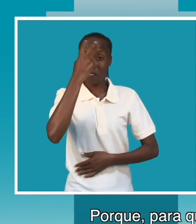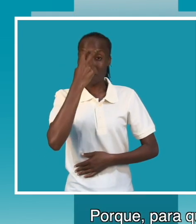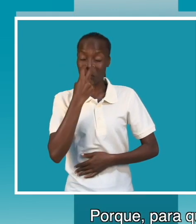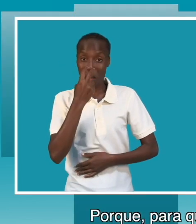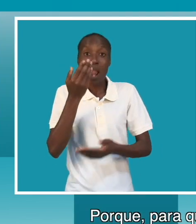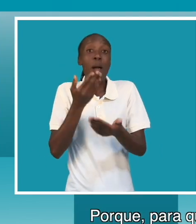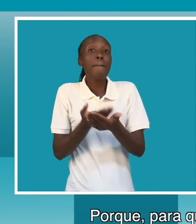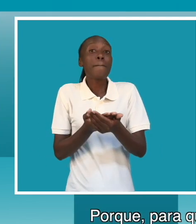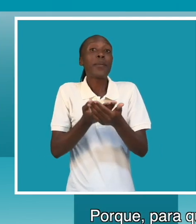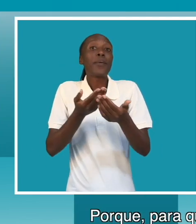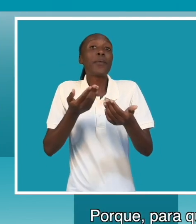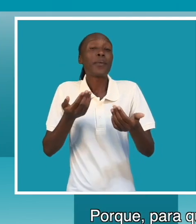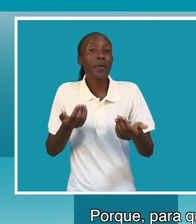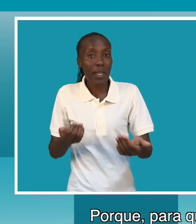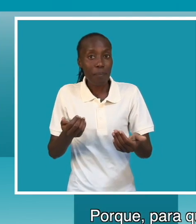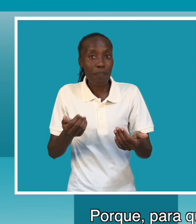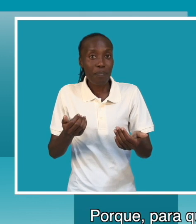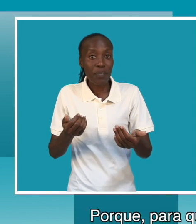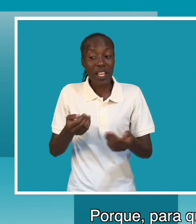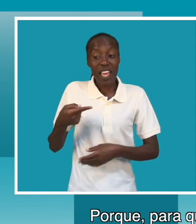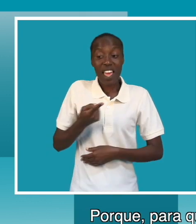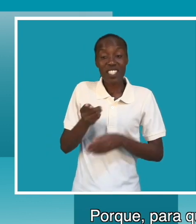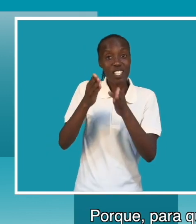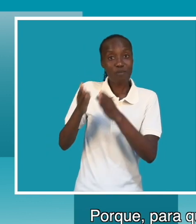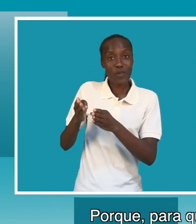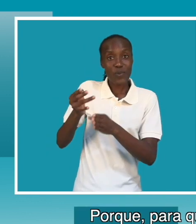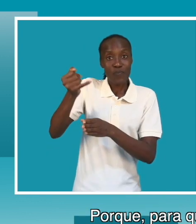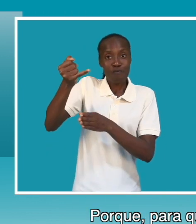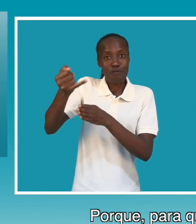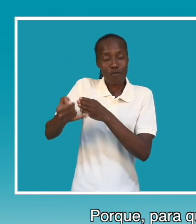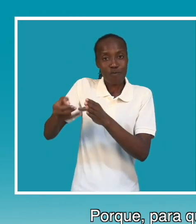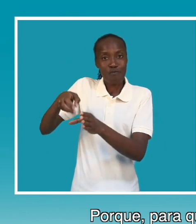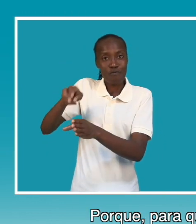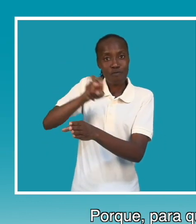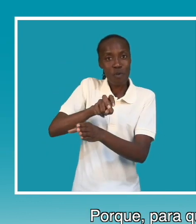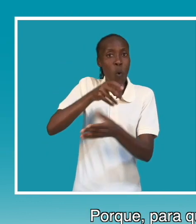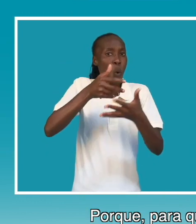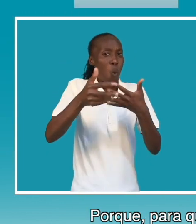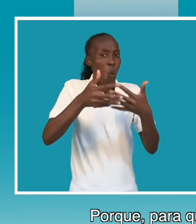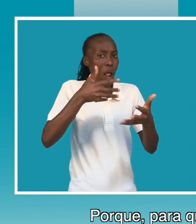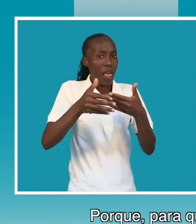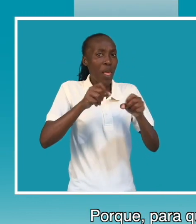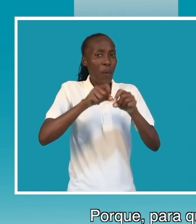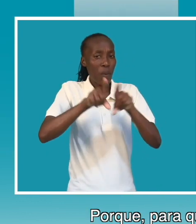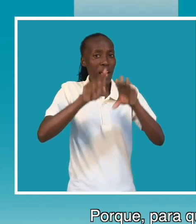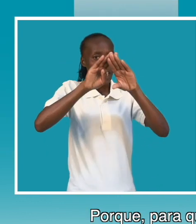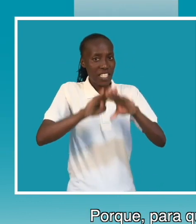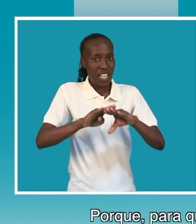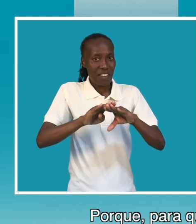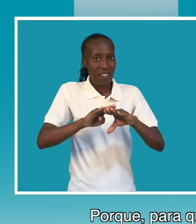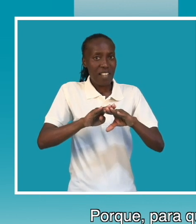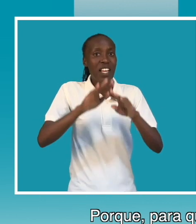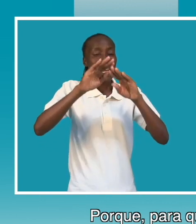ao sair daqui, qualquer colega que perdeu a visão ou não estava na escola,